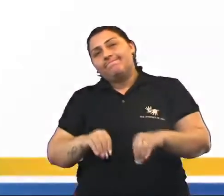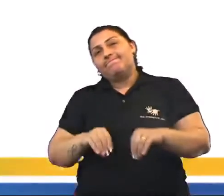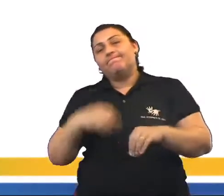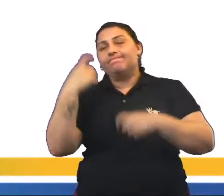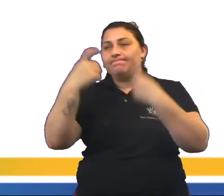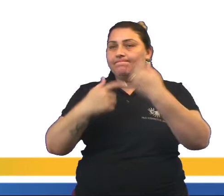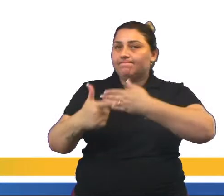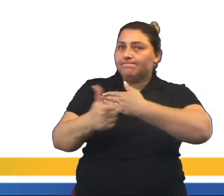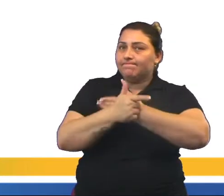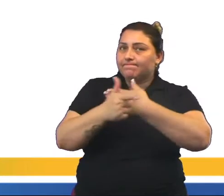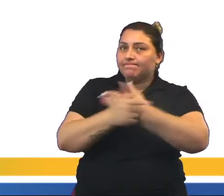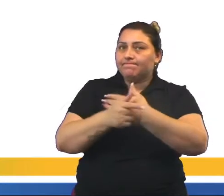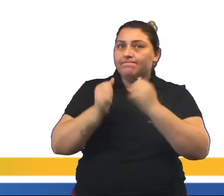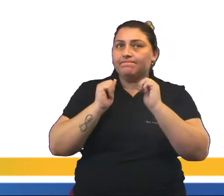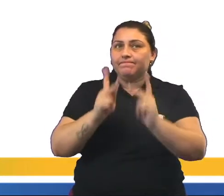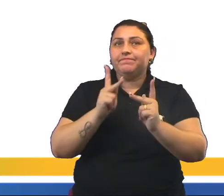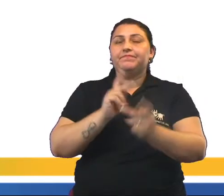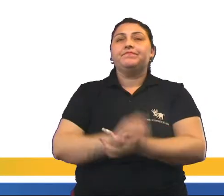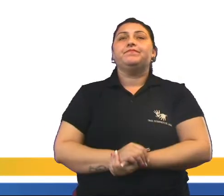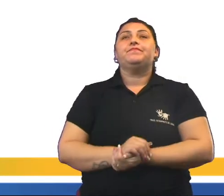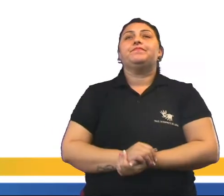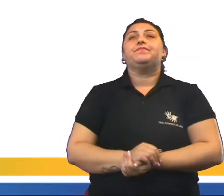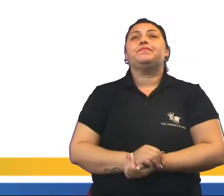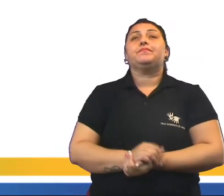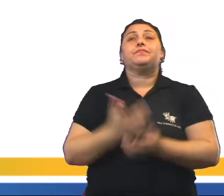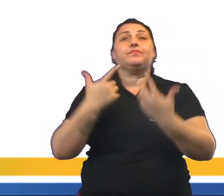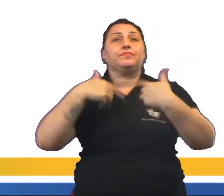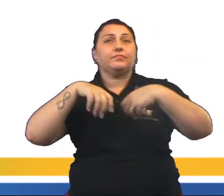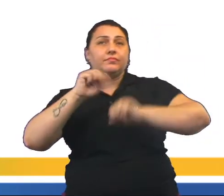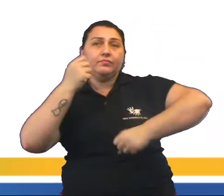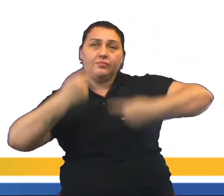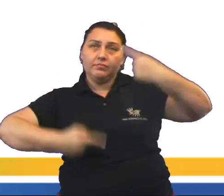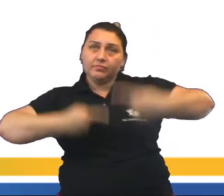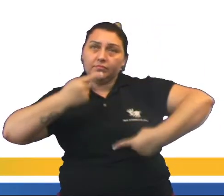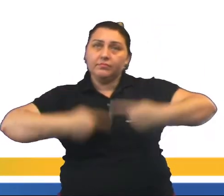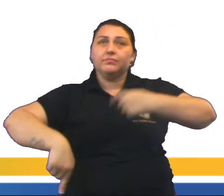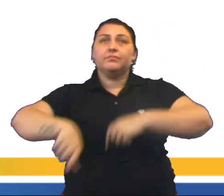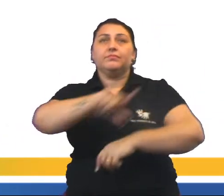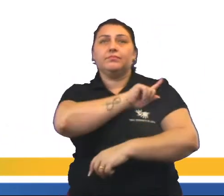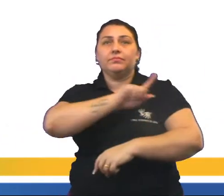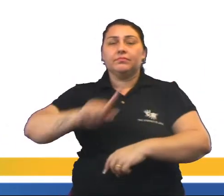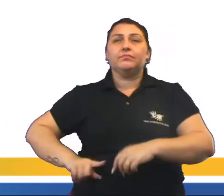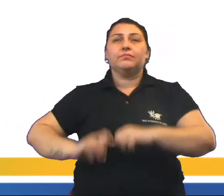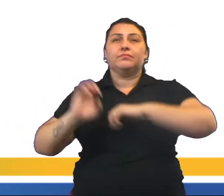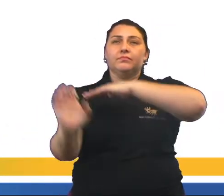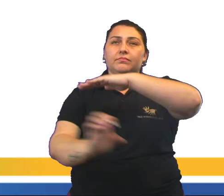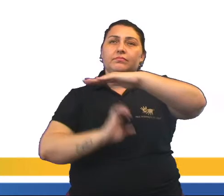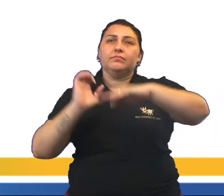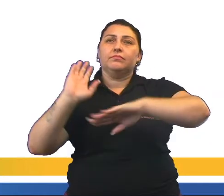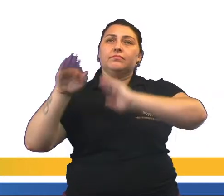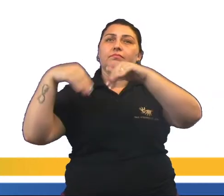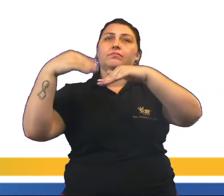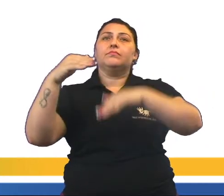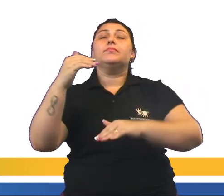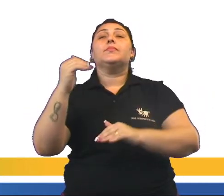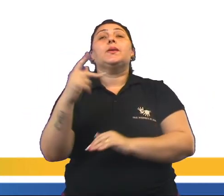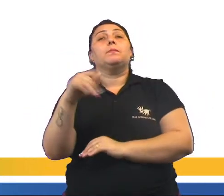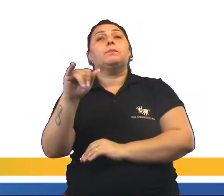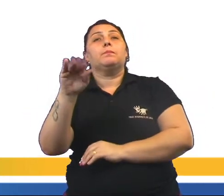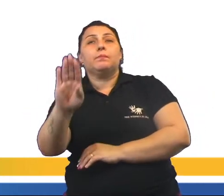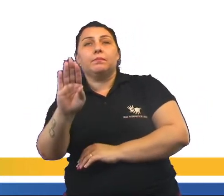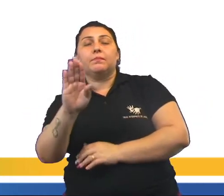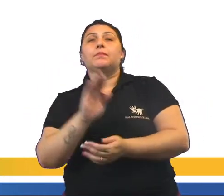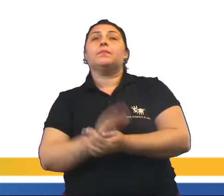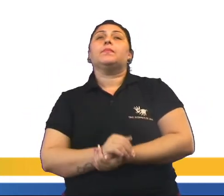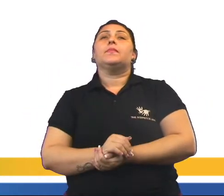essa preocupação, ok? Aí nós temos aí, ó, na linguagem política dos governos e empresas, desenvolvimento equivale a PIB,